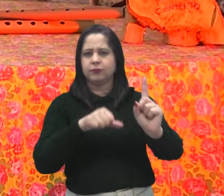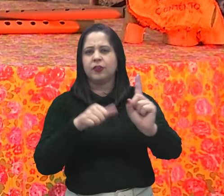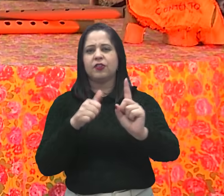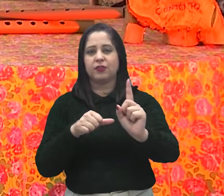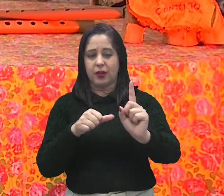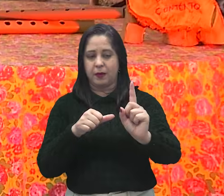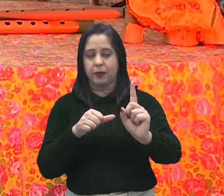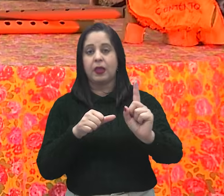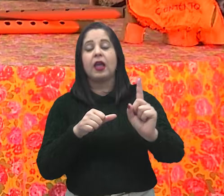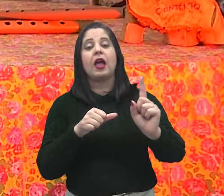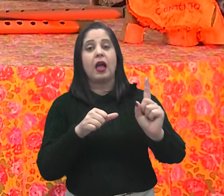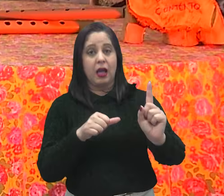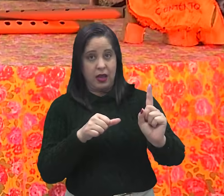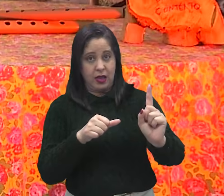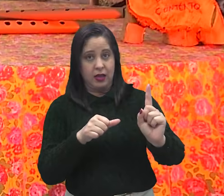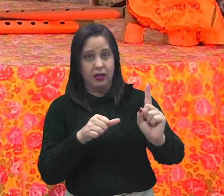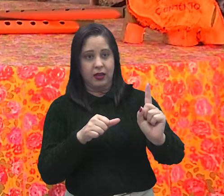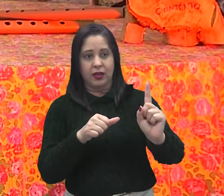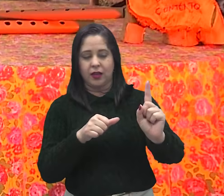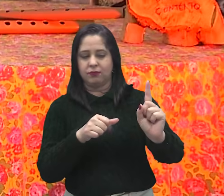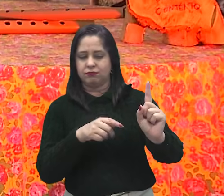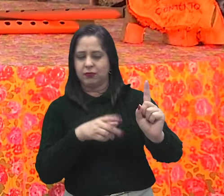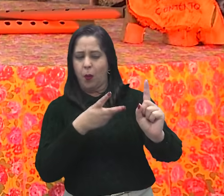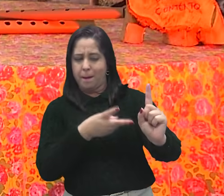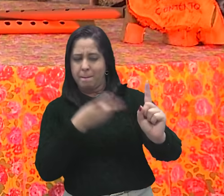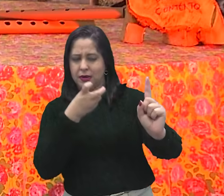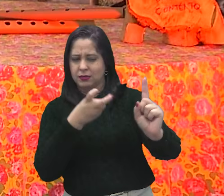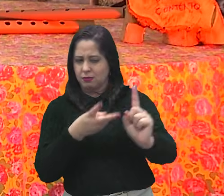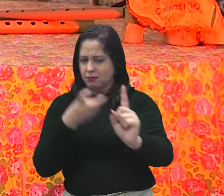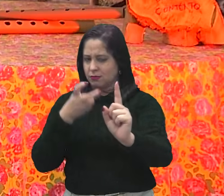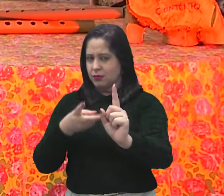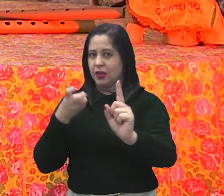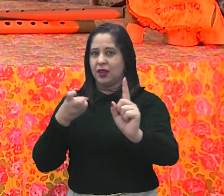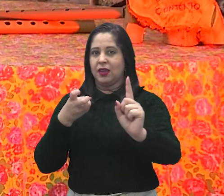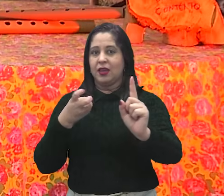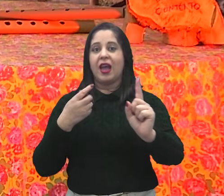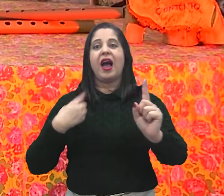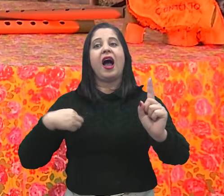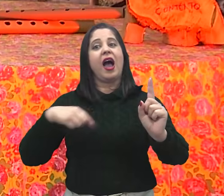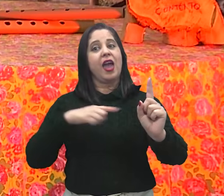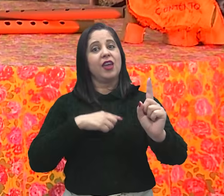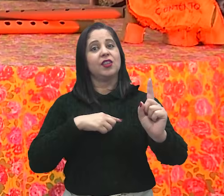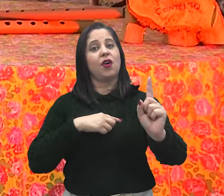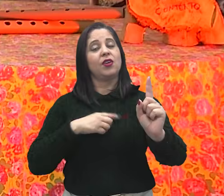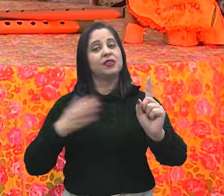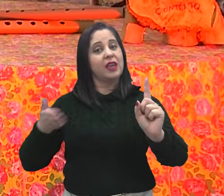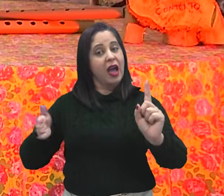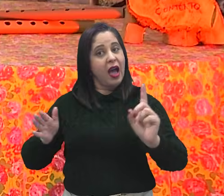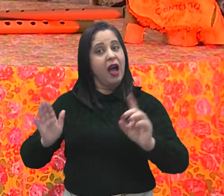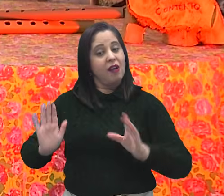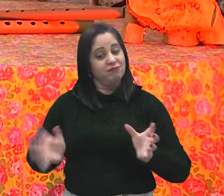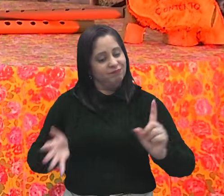desse diagnóstico, desse reconhecimento dos saberes, a gente vai potencializando, a gente vai fomentando,